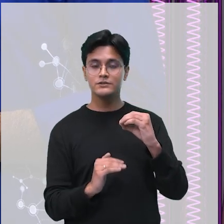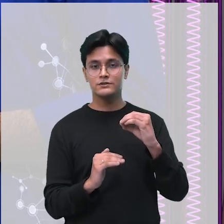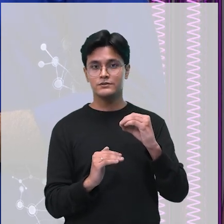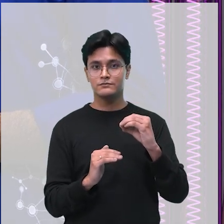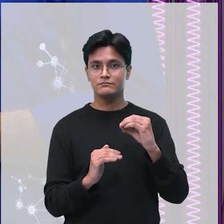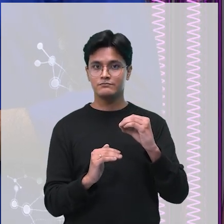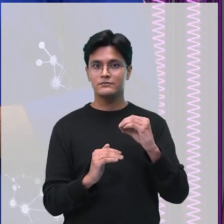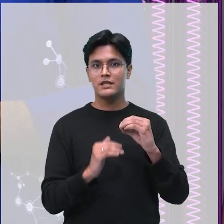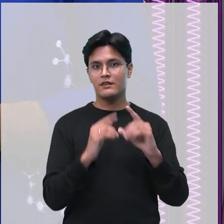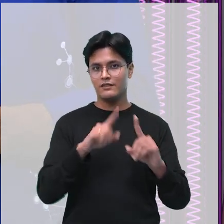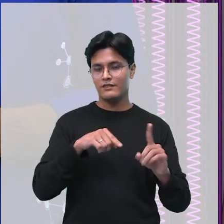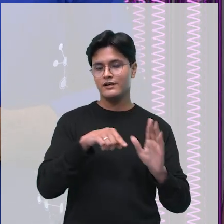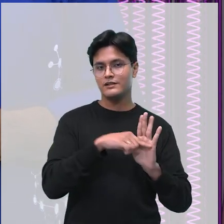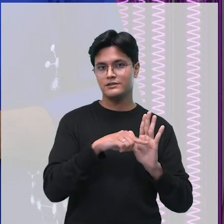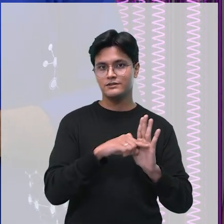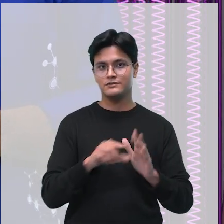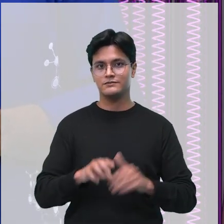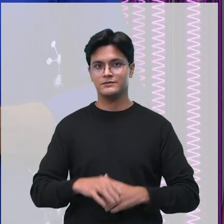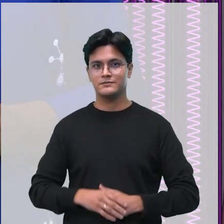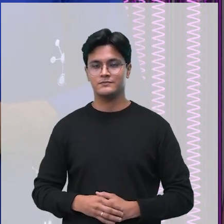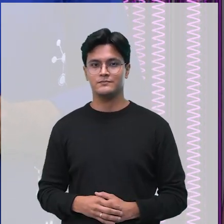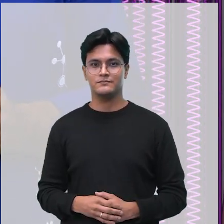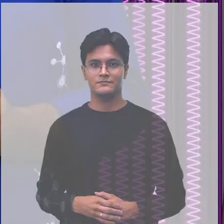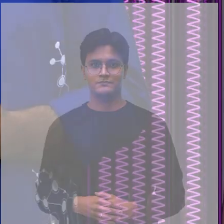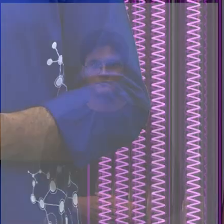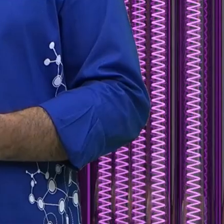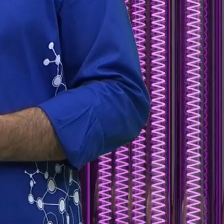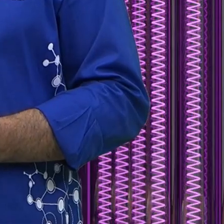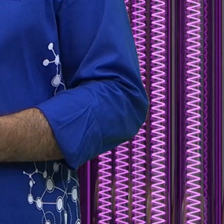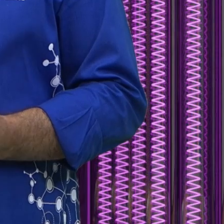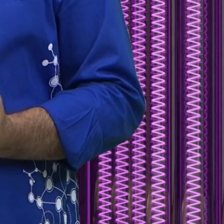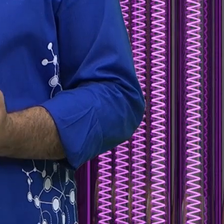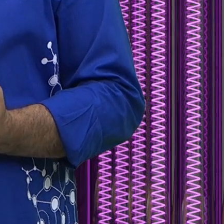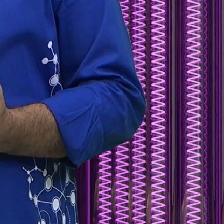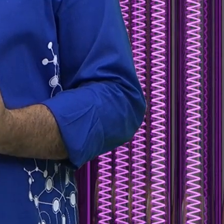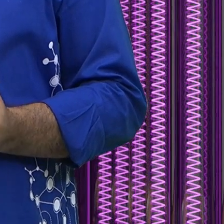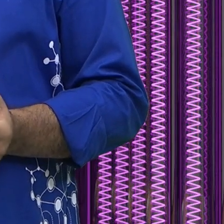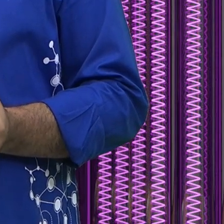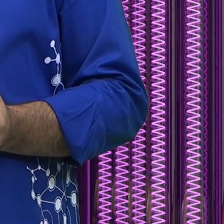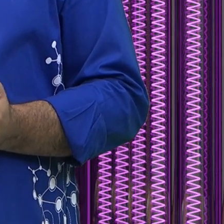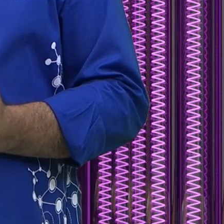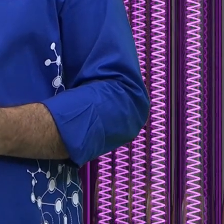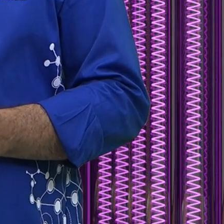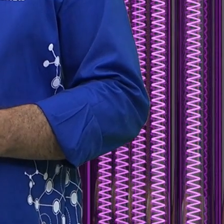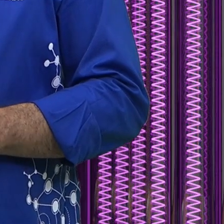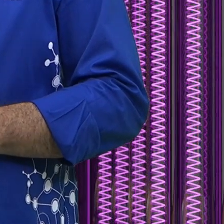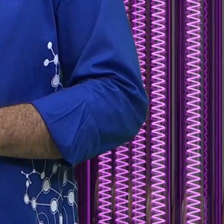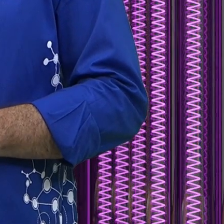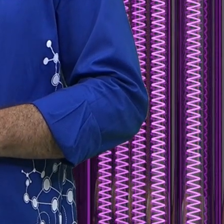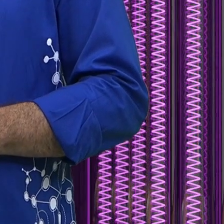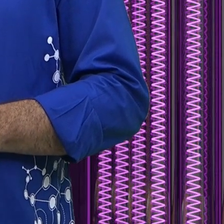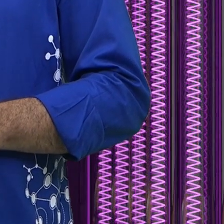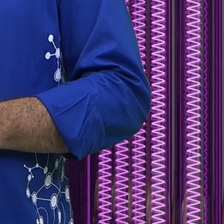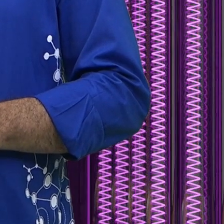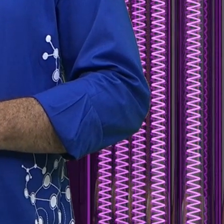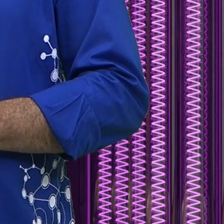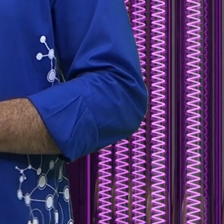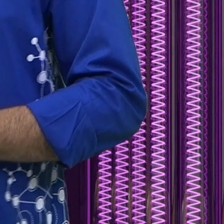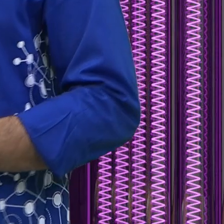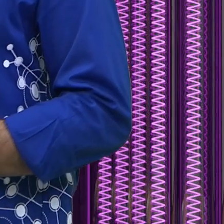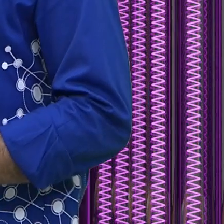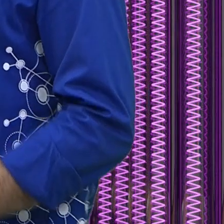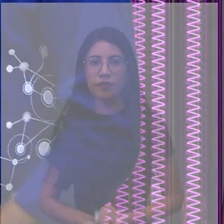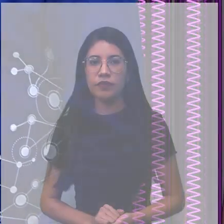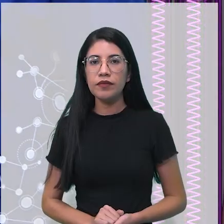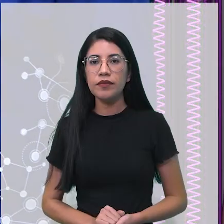temperaturas negativas aqui tá bom E aí na próxima animação nós temos um comparativo veja só temos